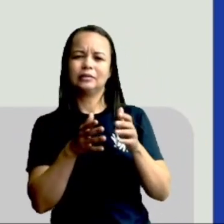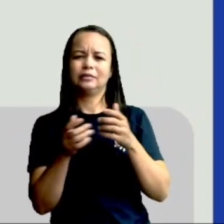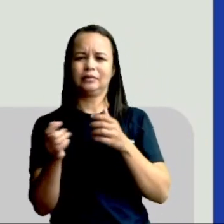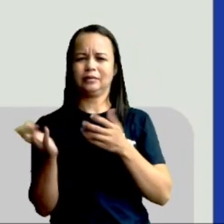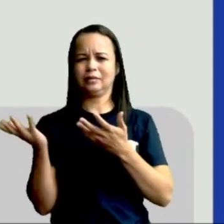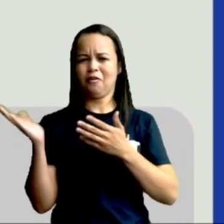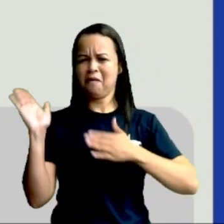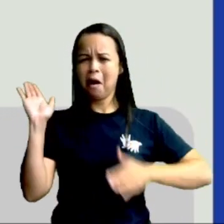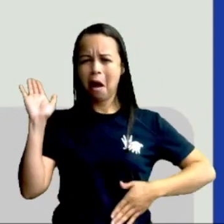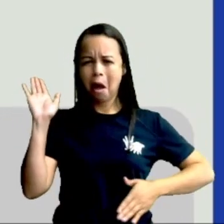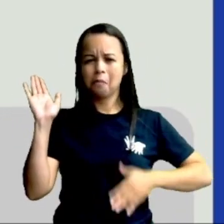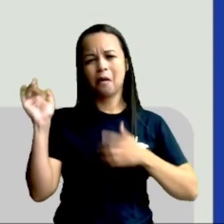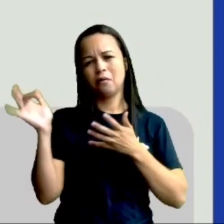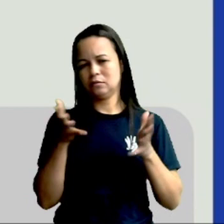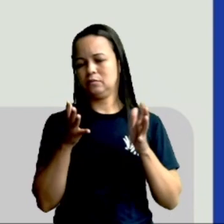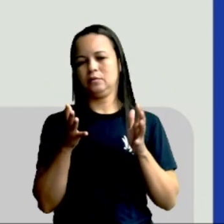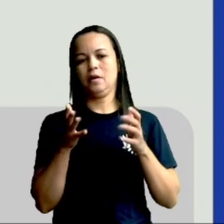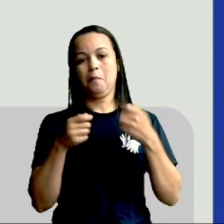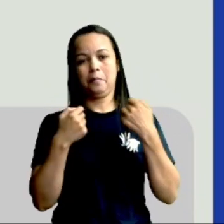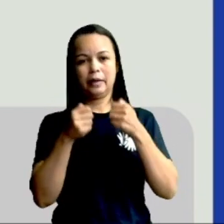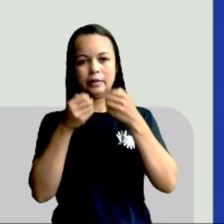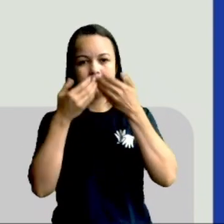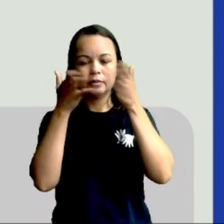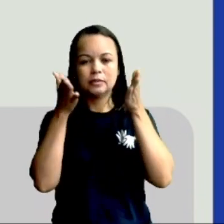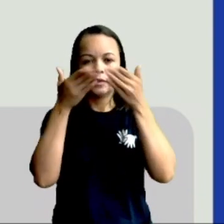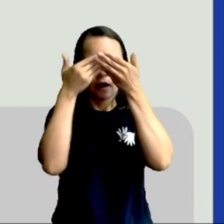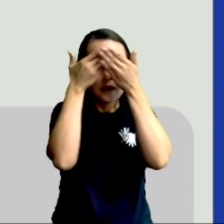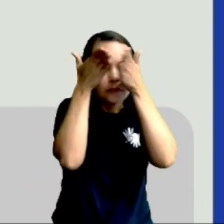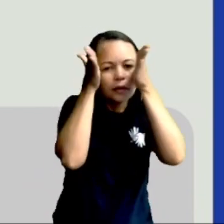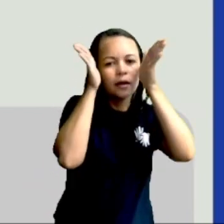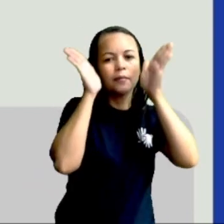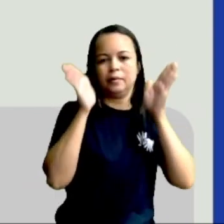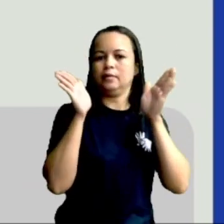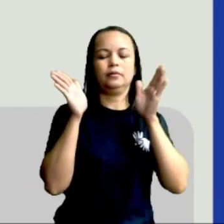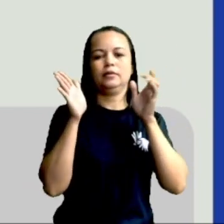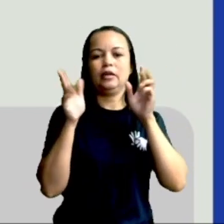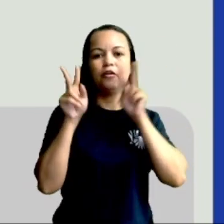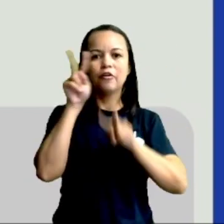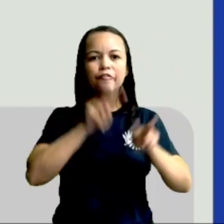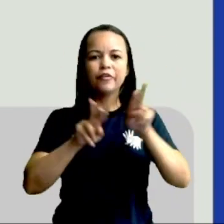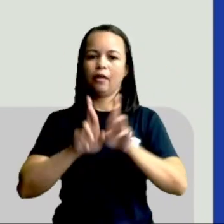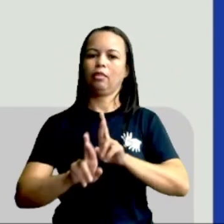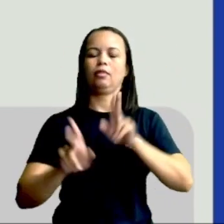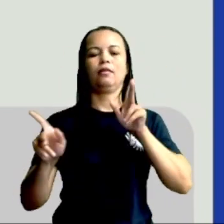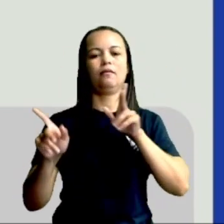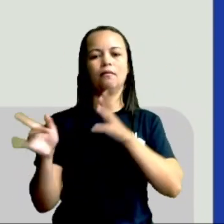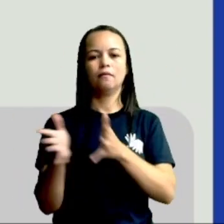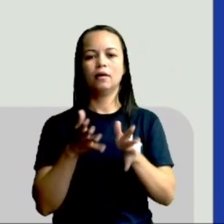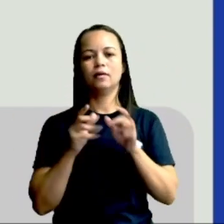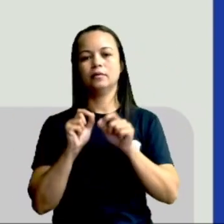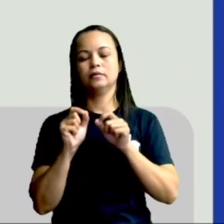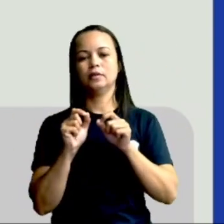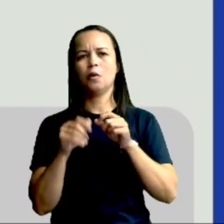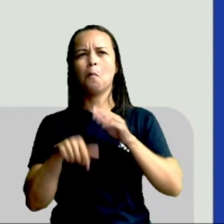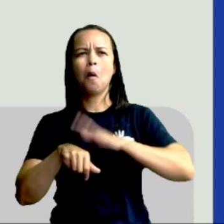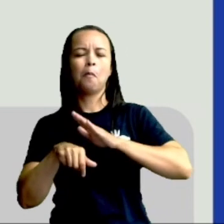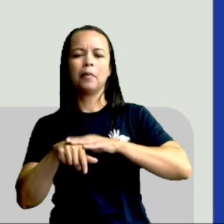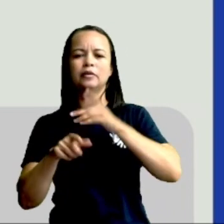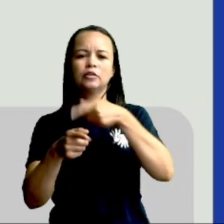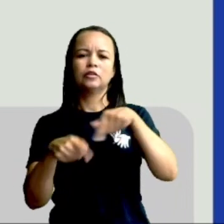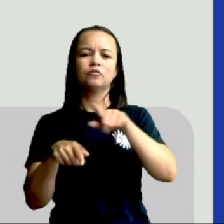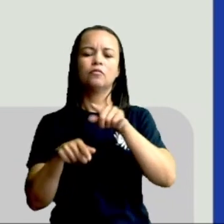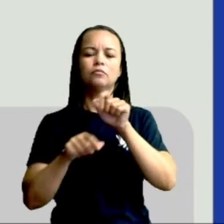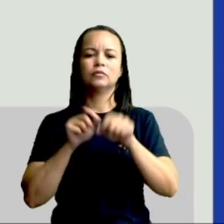gente precisa desconstruir na nossa mente. Então, se perceber em quais momentos você chegou